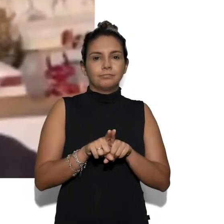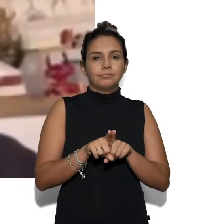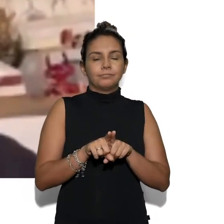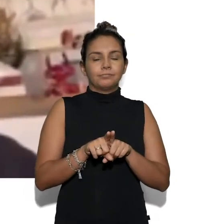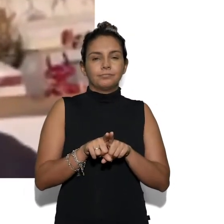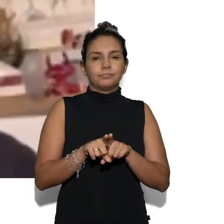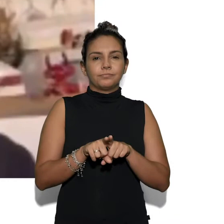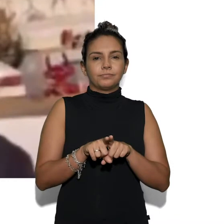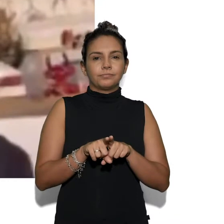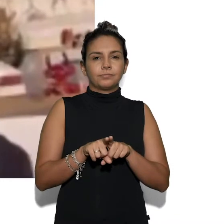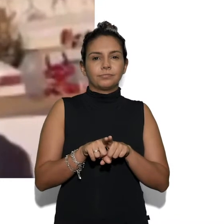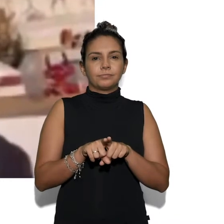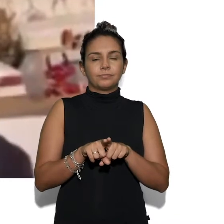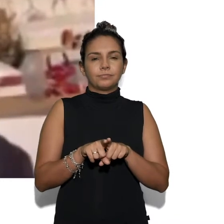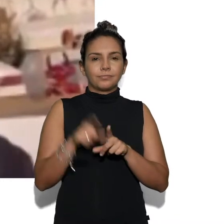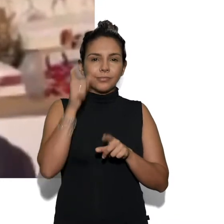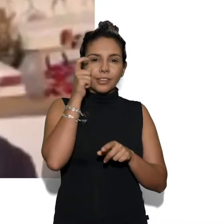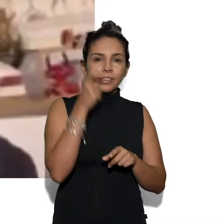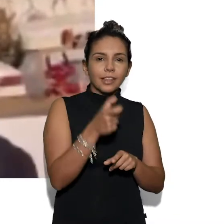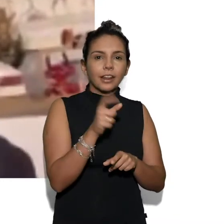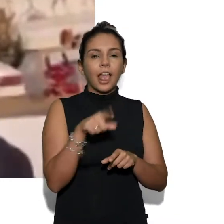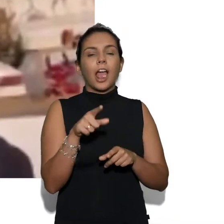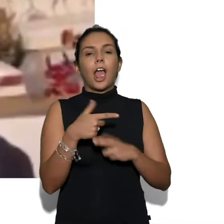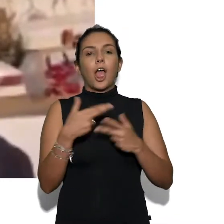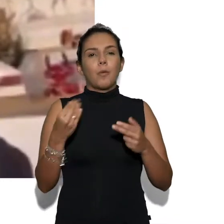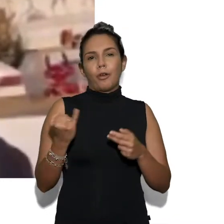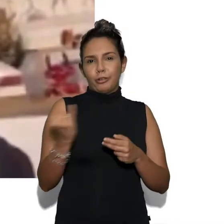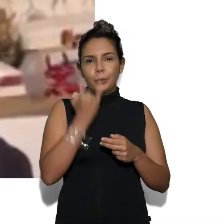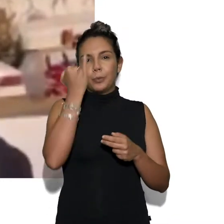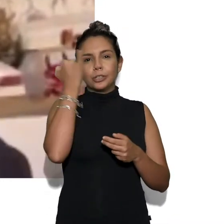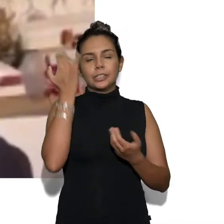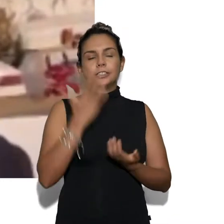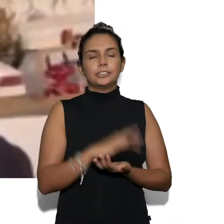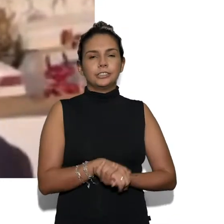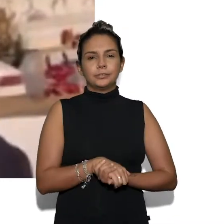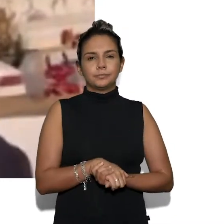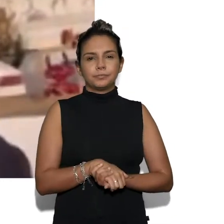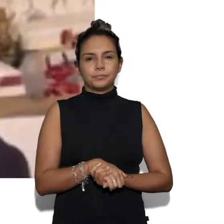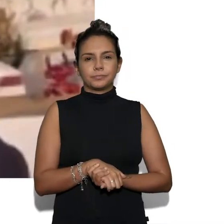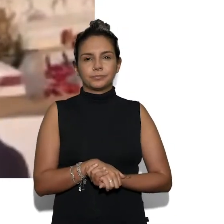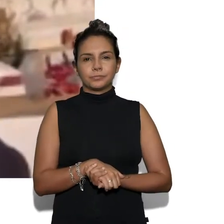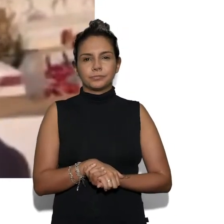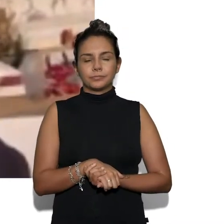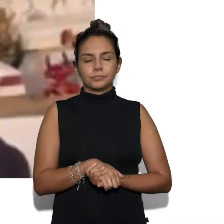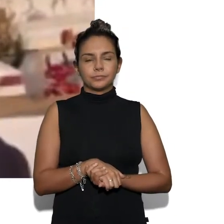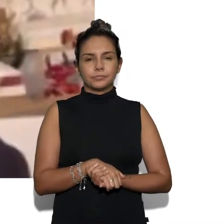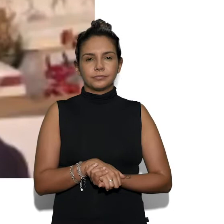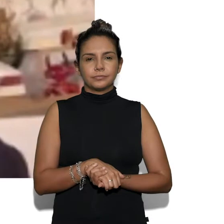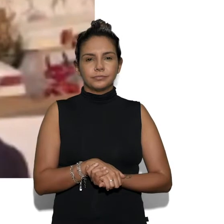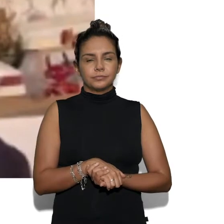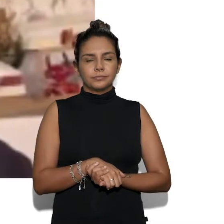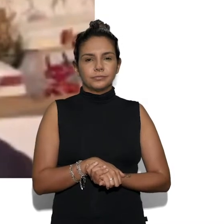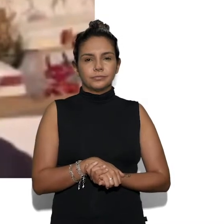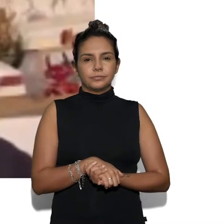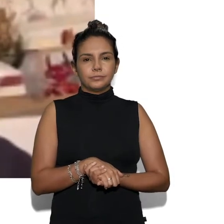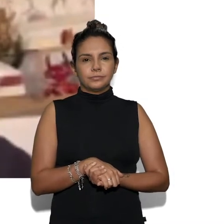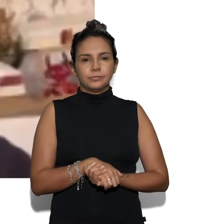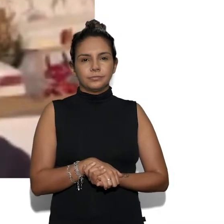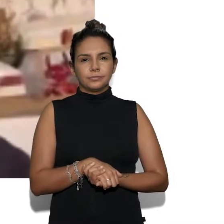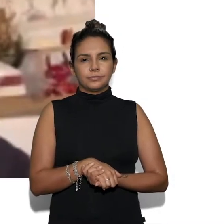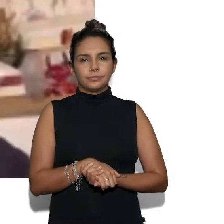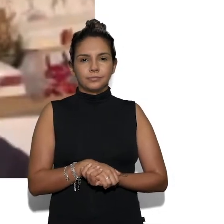tem interesse e também é algo fundamental, eventualmente moderar